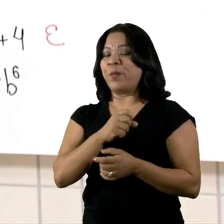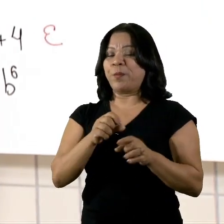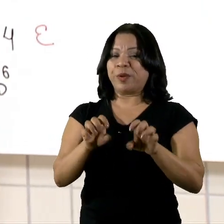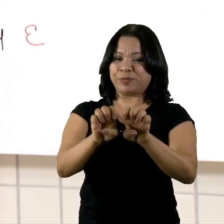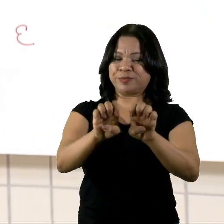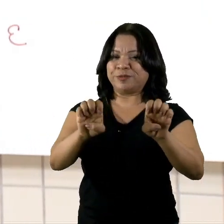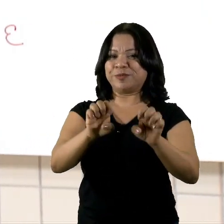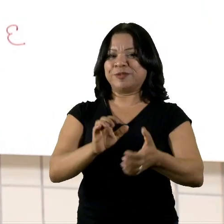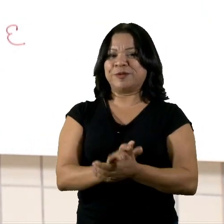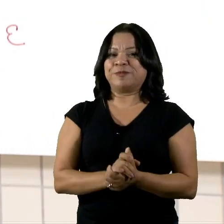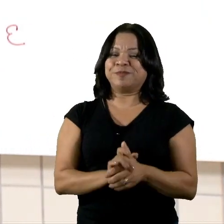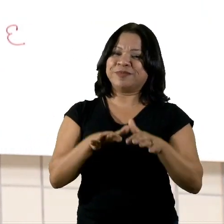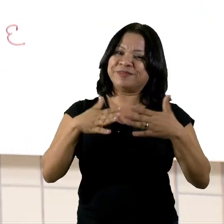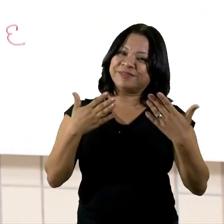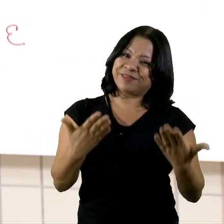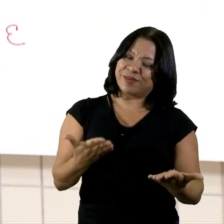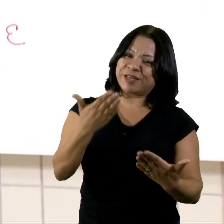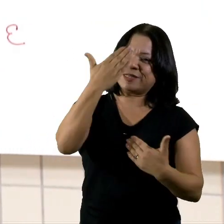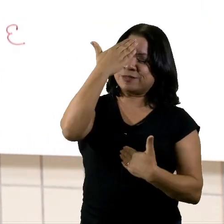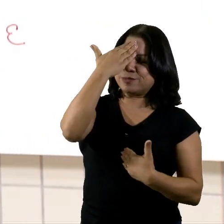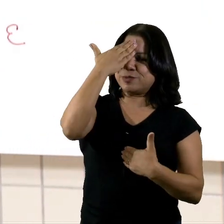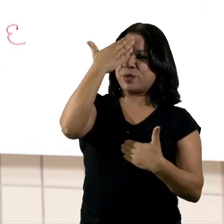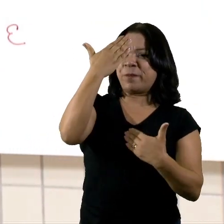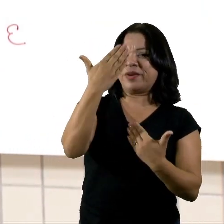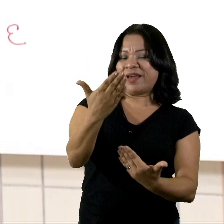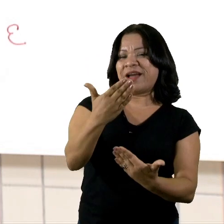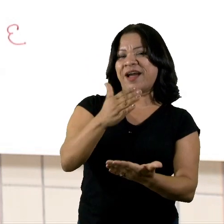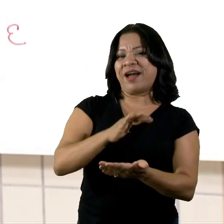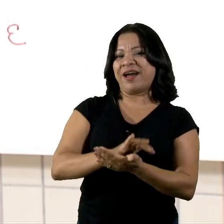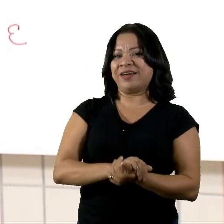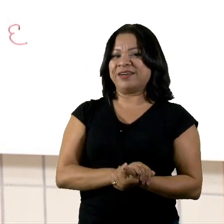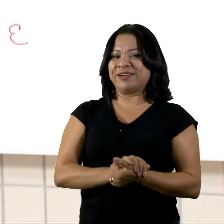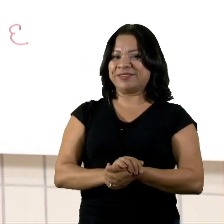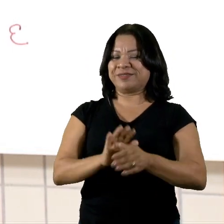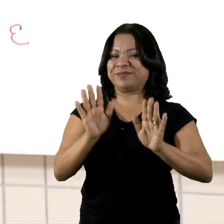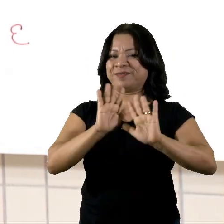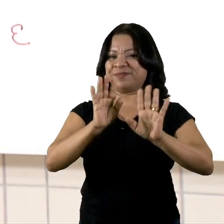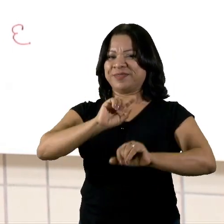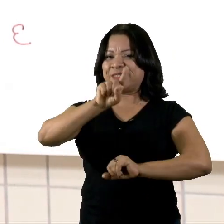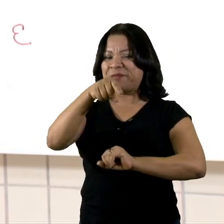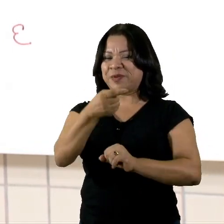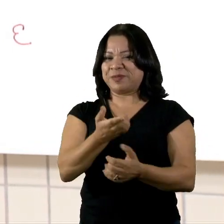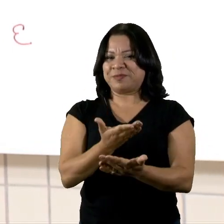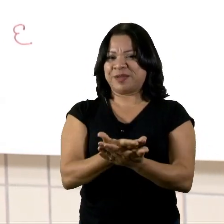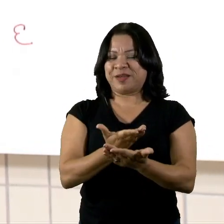isso. Muito obrigado. Obrigado pela audiência de vocês, tá? E até a próxima aula.